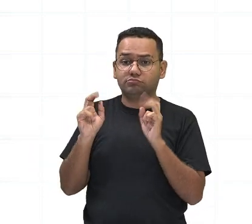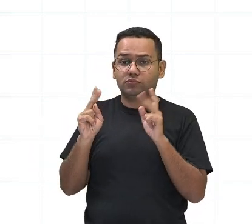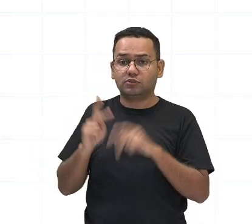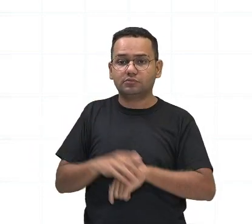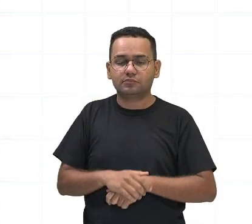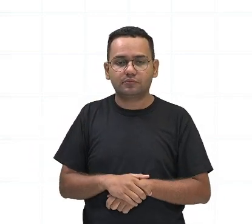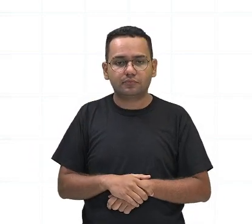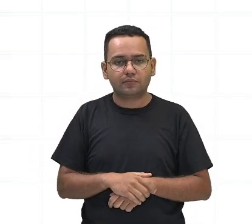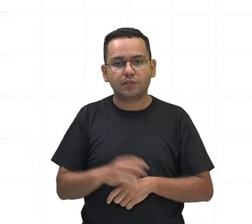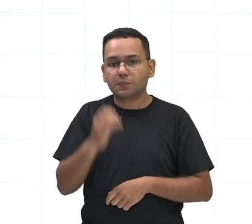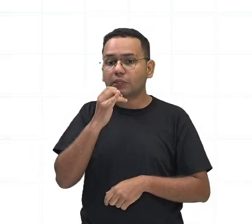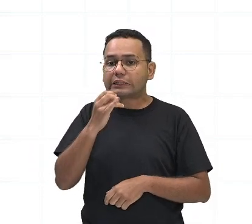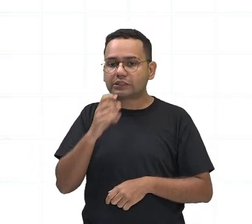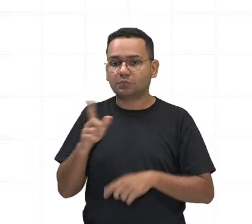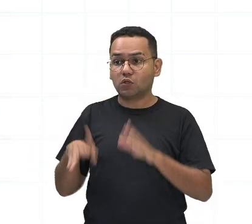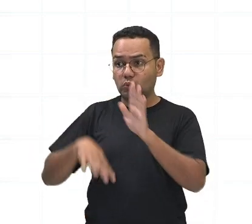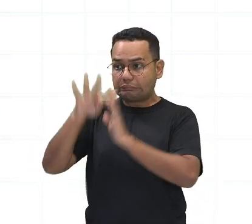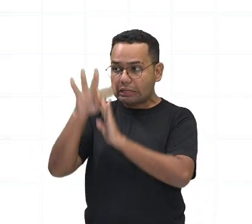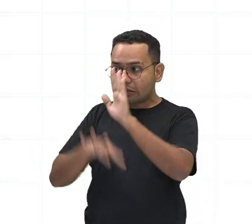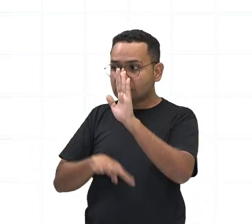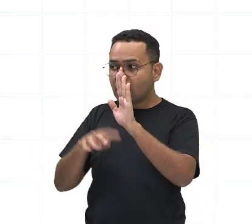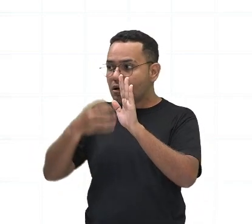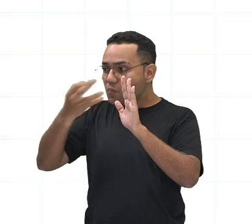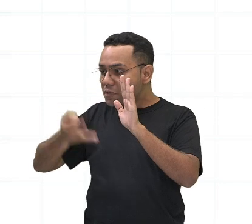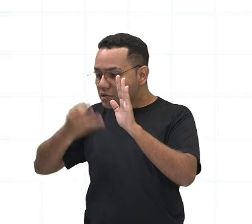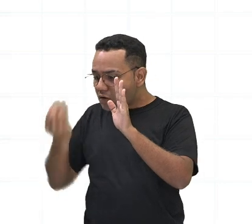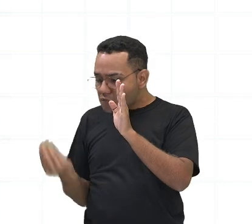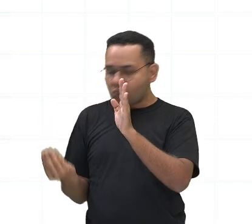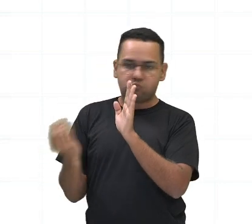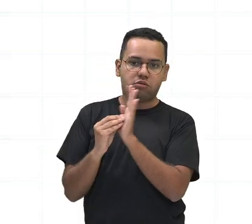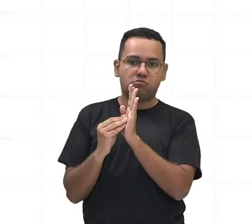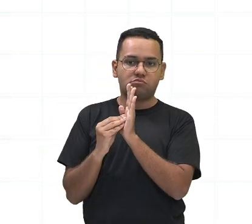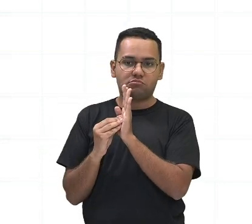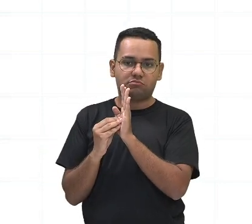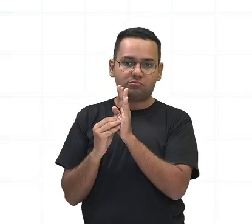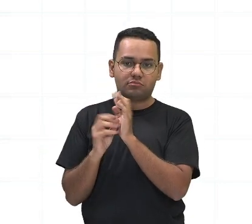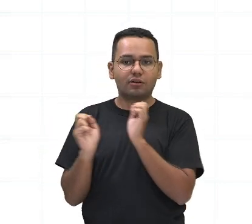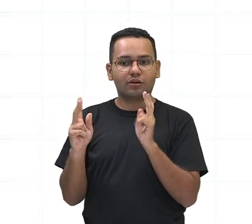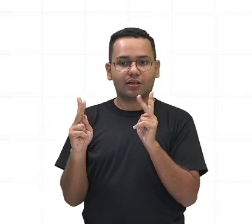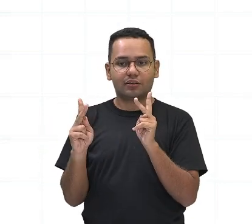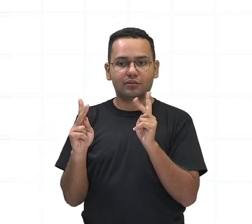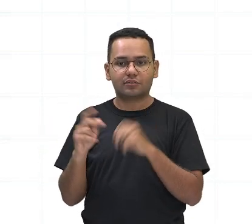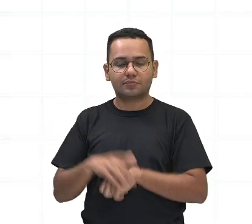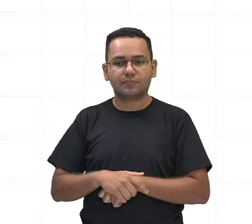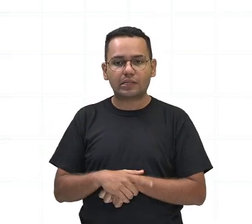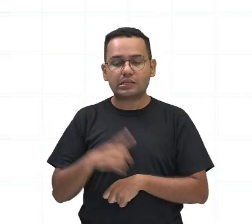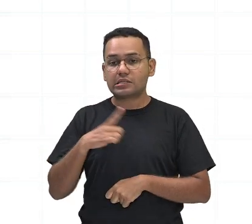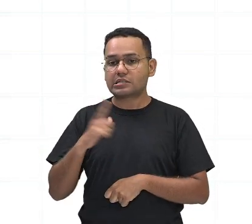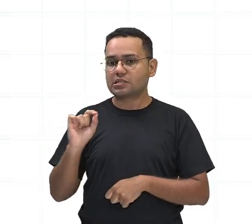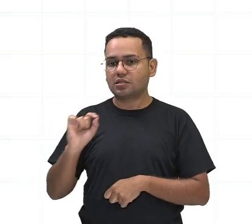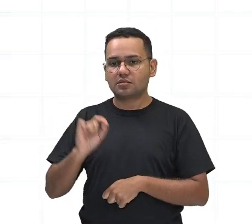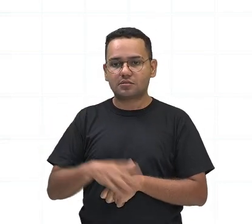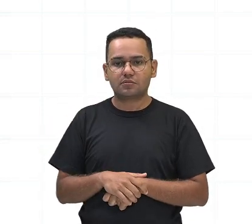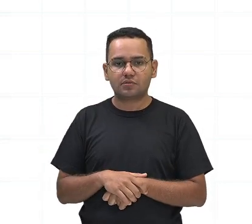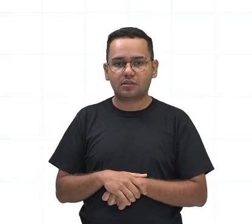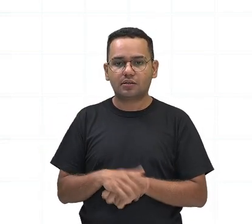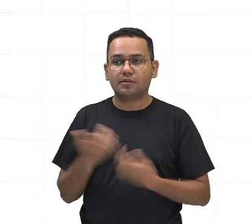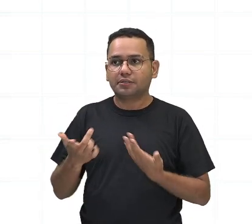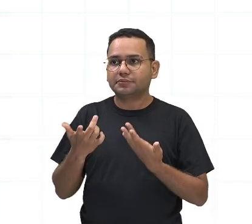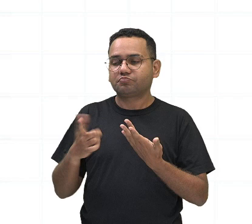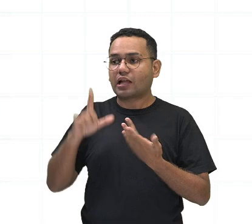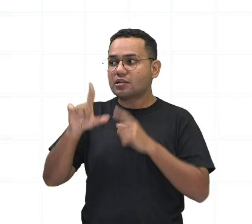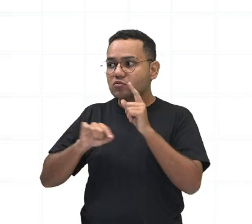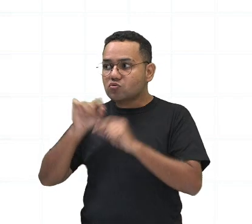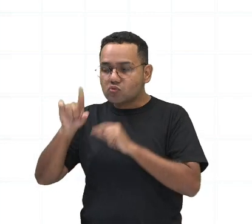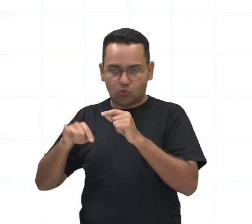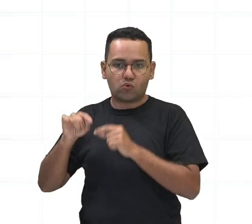minha opinião ali naquele texto. Então, a reportagem ela vai apresentar uma opinião, um posicionamento do autor sobre aquele